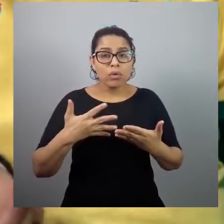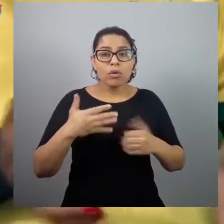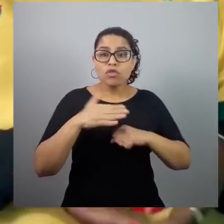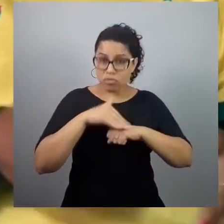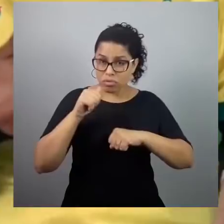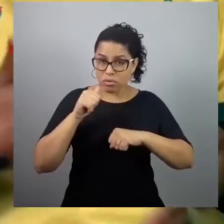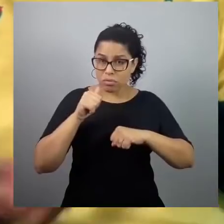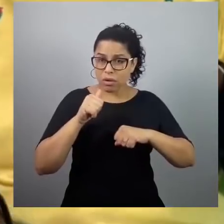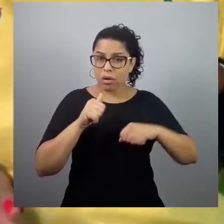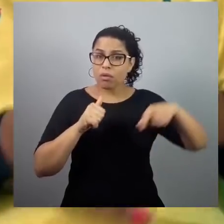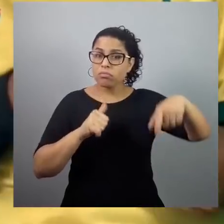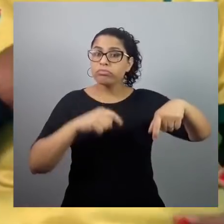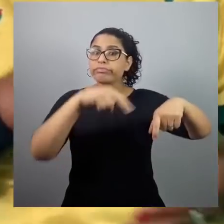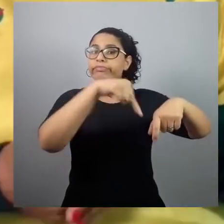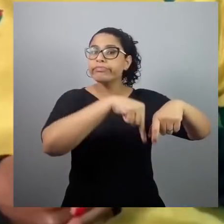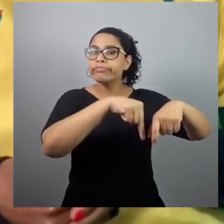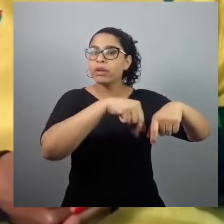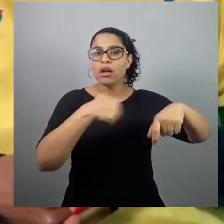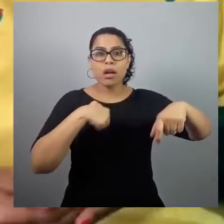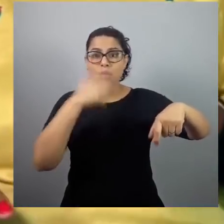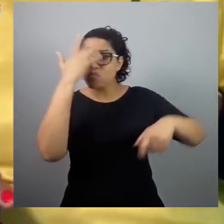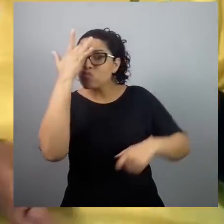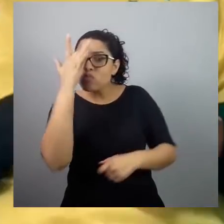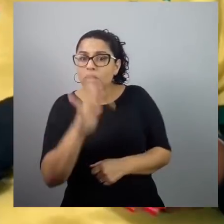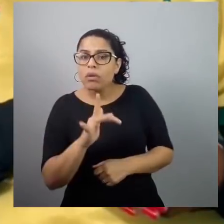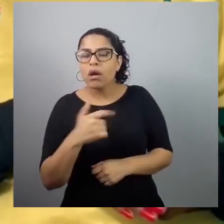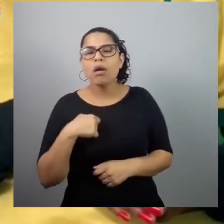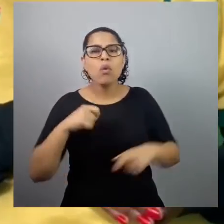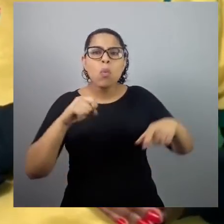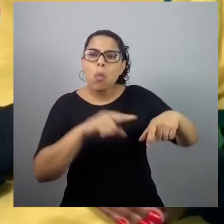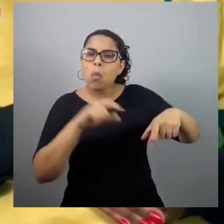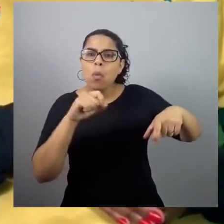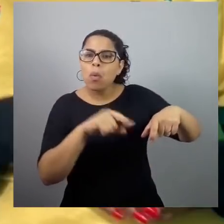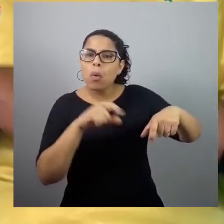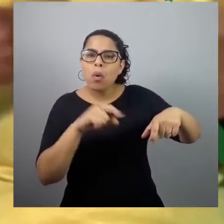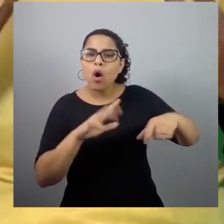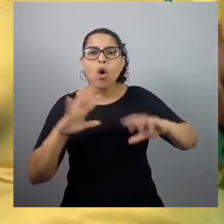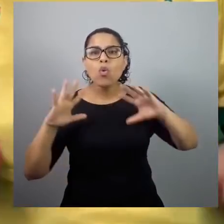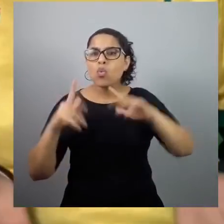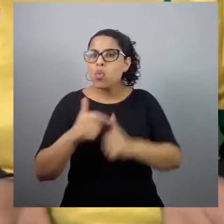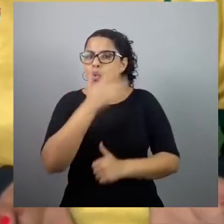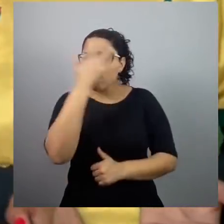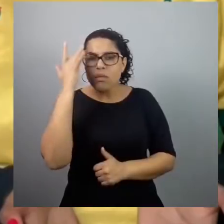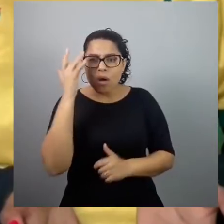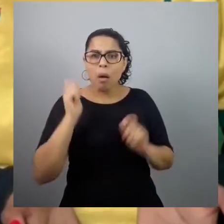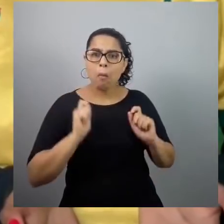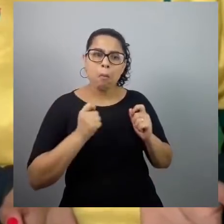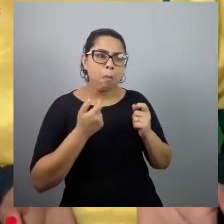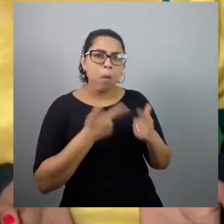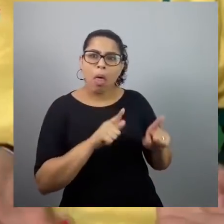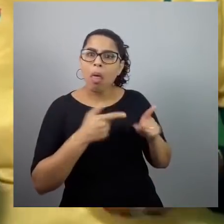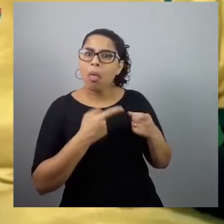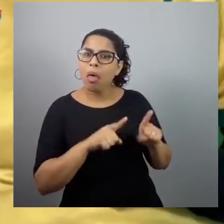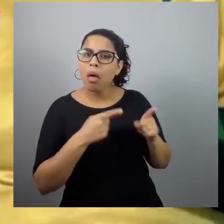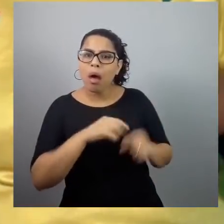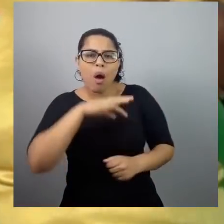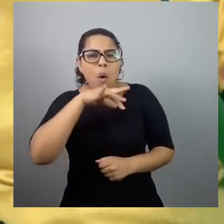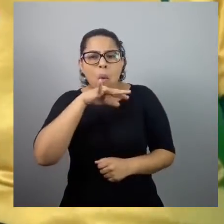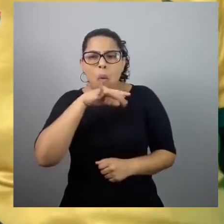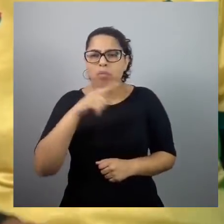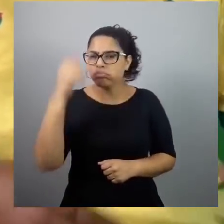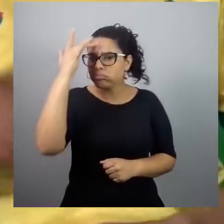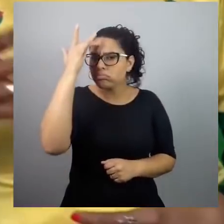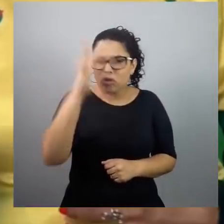era pra ficar no gol, que eu nem sabia defender. Aí eu tomava gol, todo mundo me xingava, porque você é ruim,